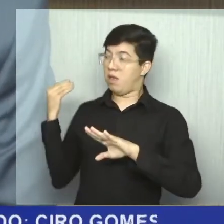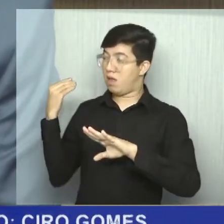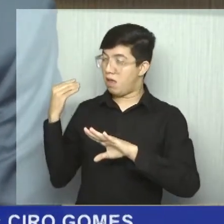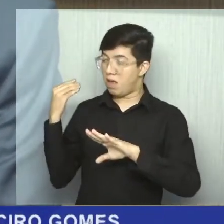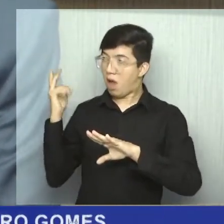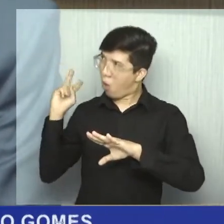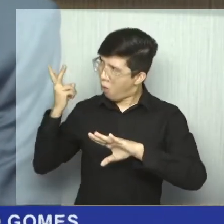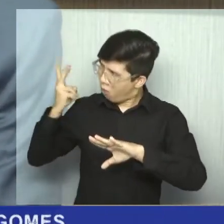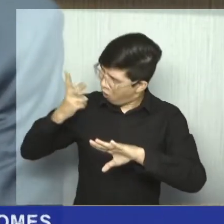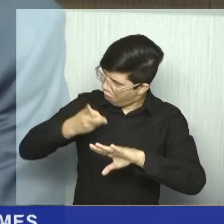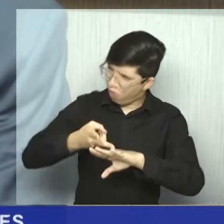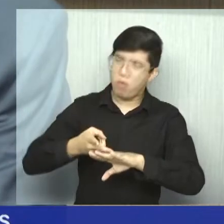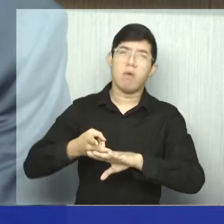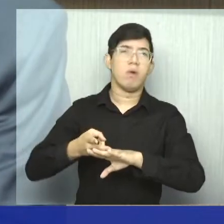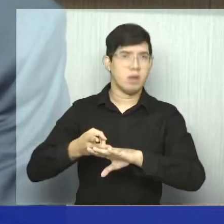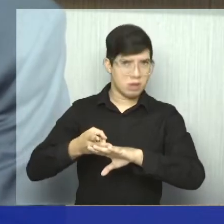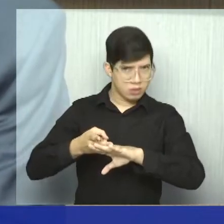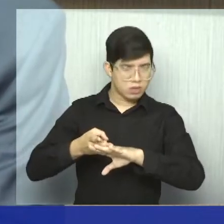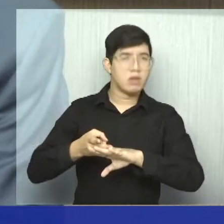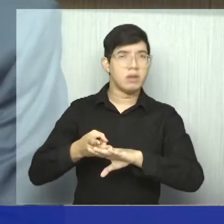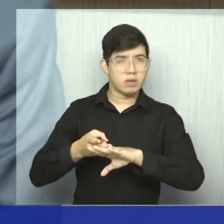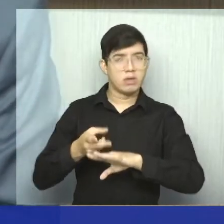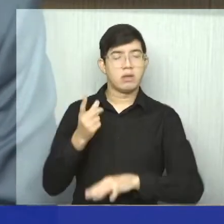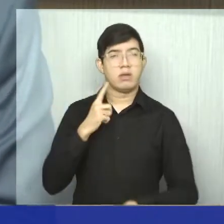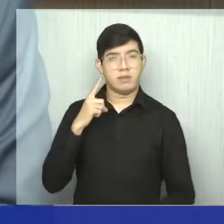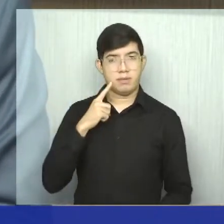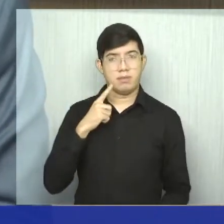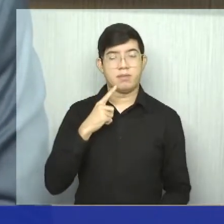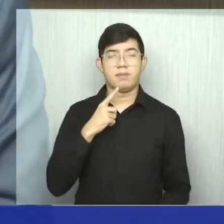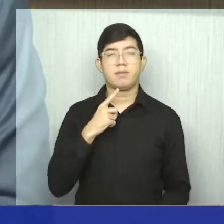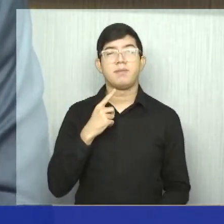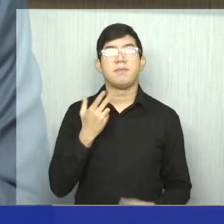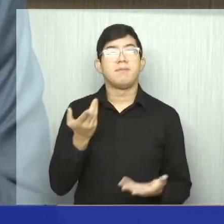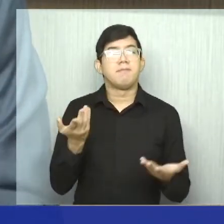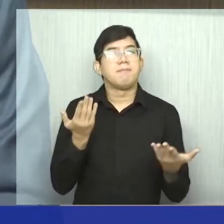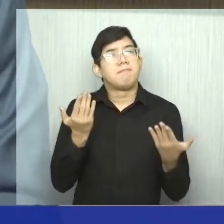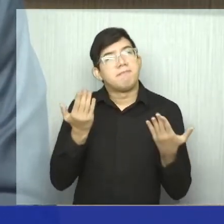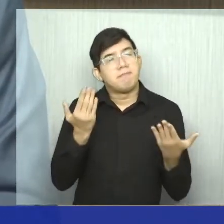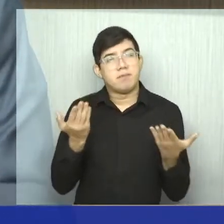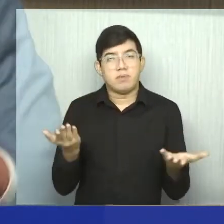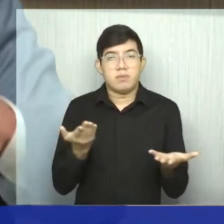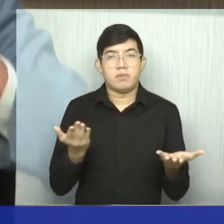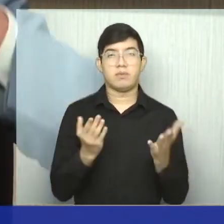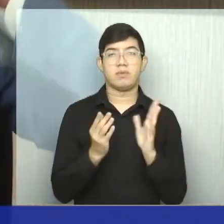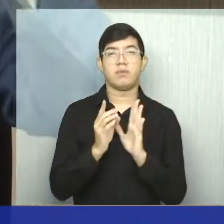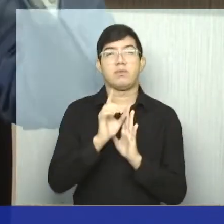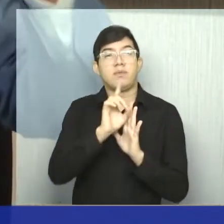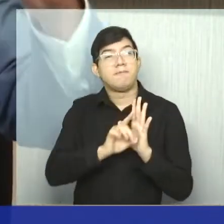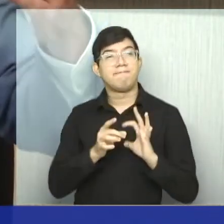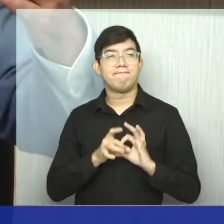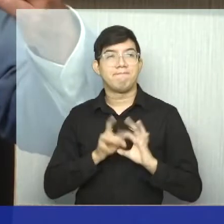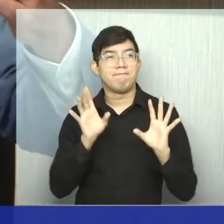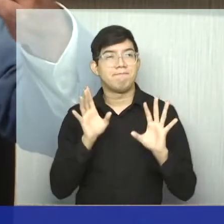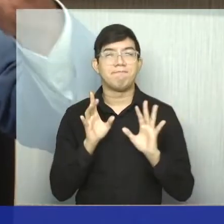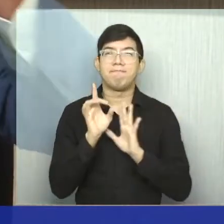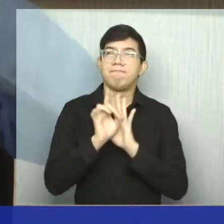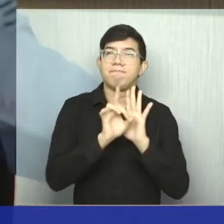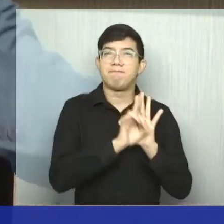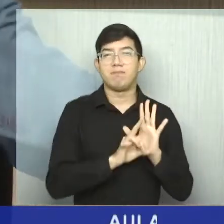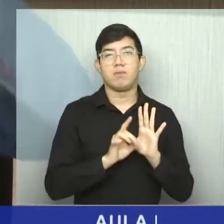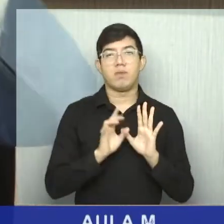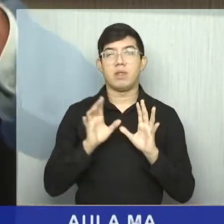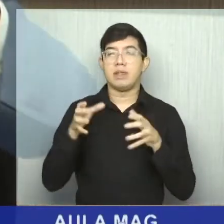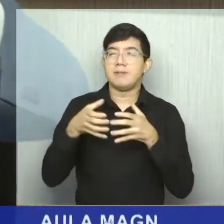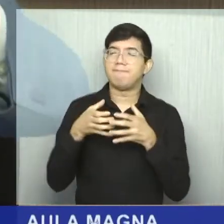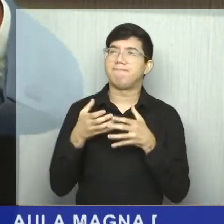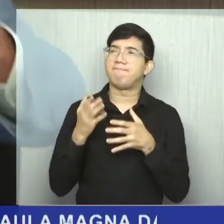Se a gente olha criticamente, com a referência de hoje, a democracia burguesa deixa muito a desejar em relação